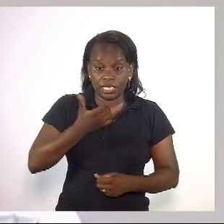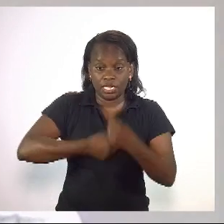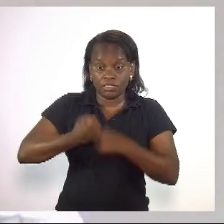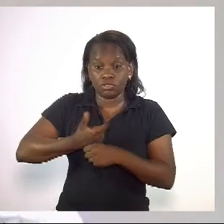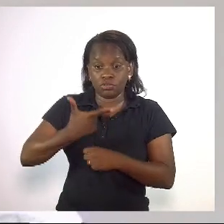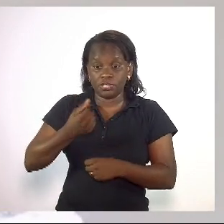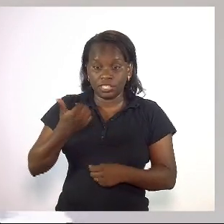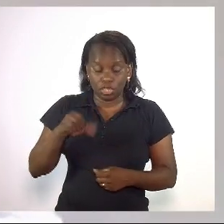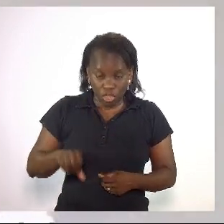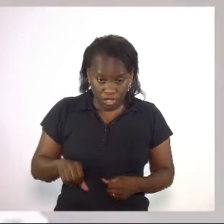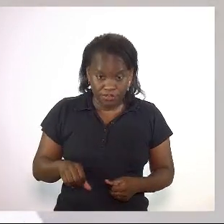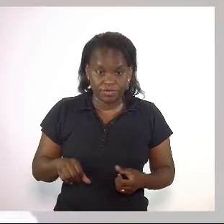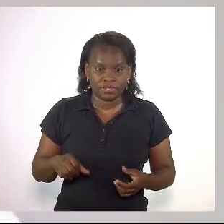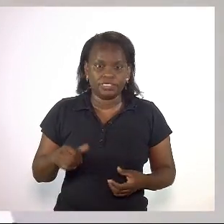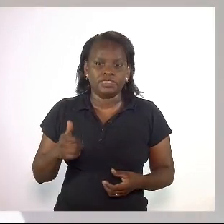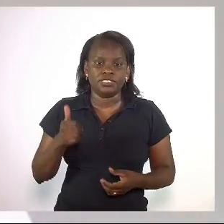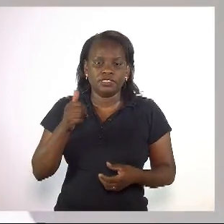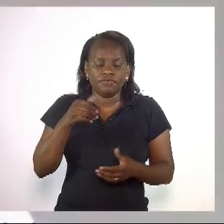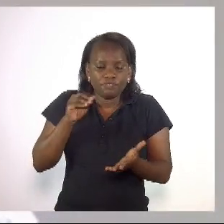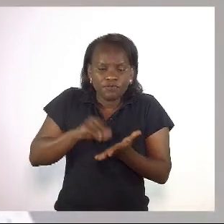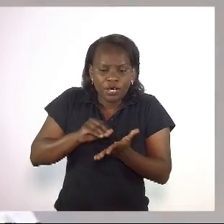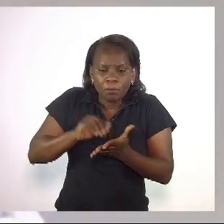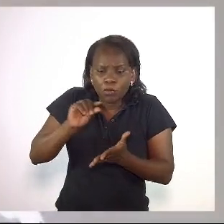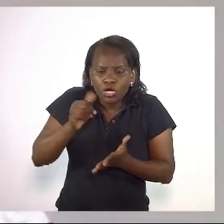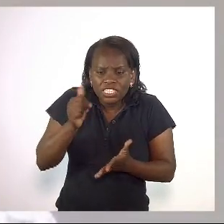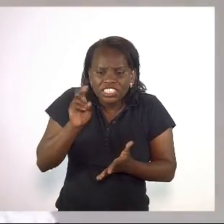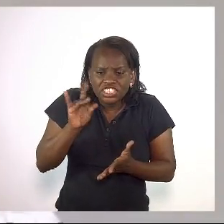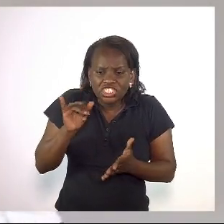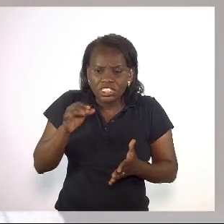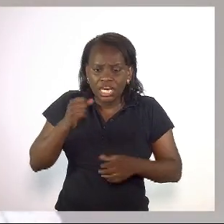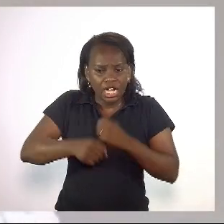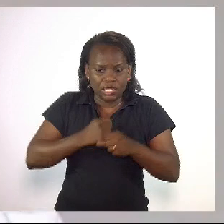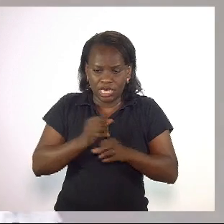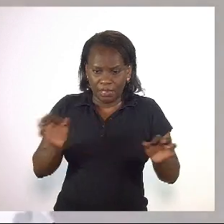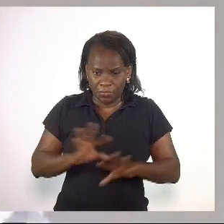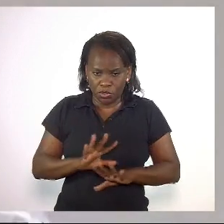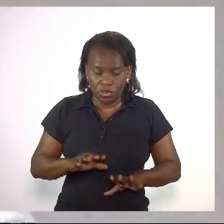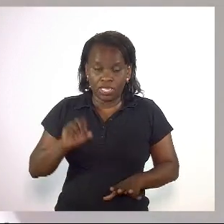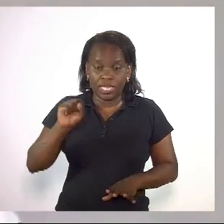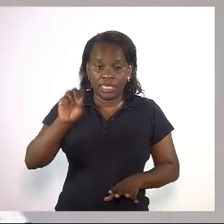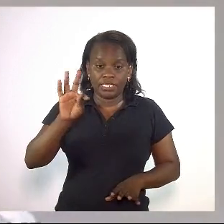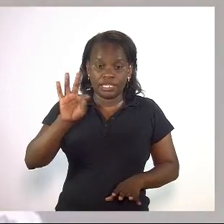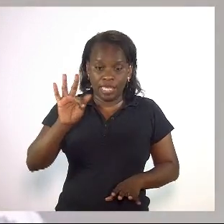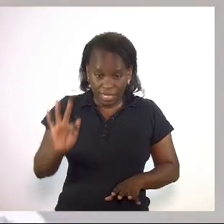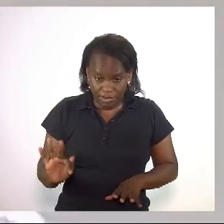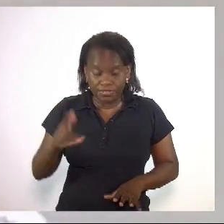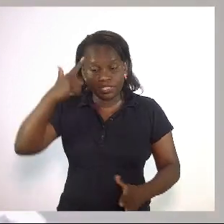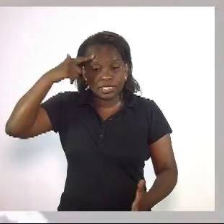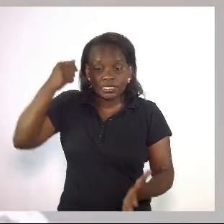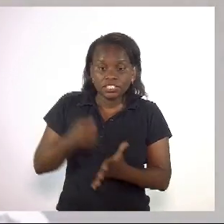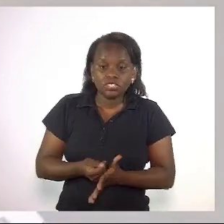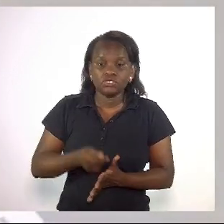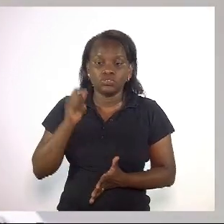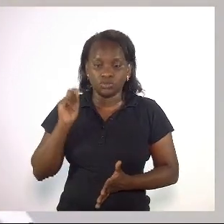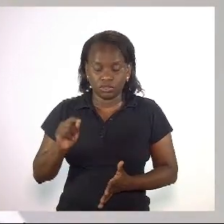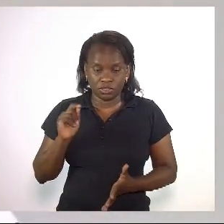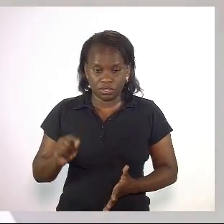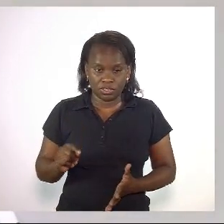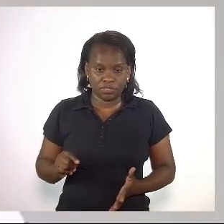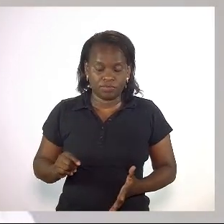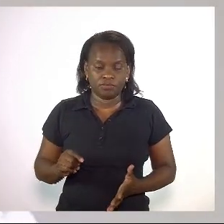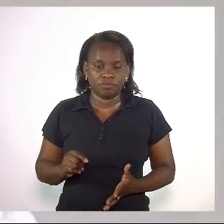seja, a 15 dias do final do ano, o STF liminarmente decide que,